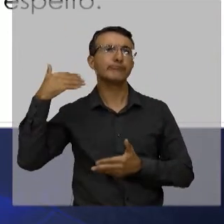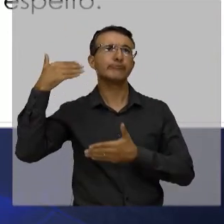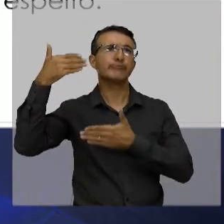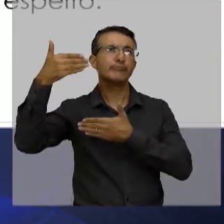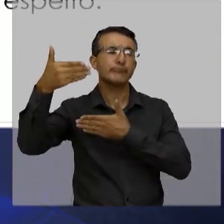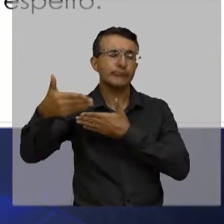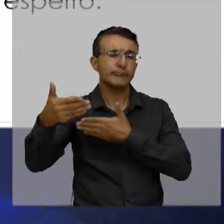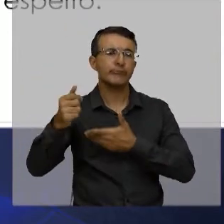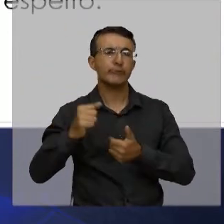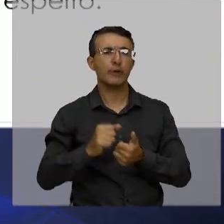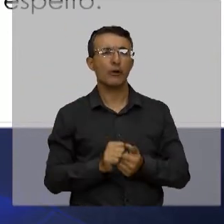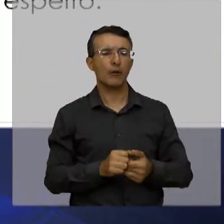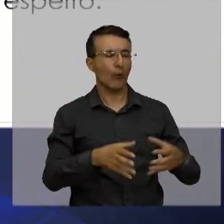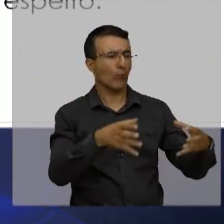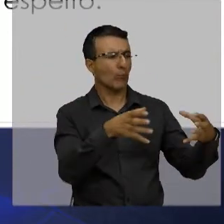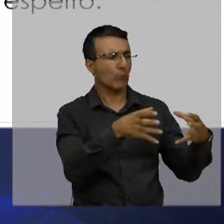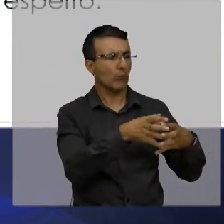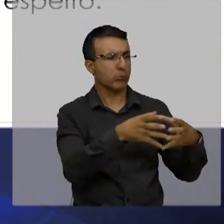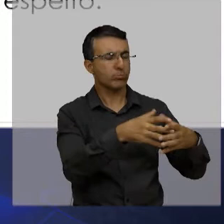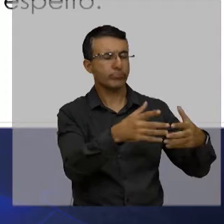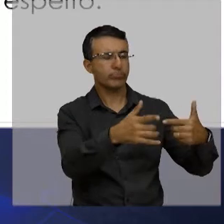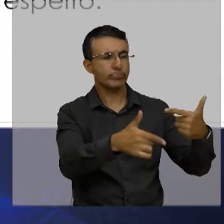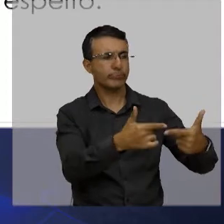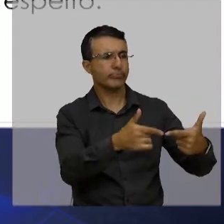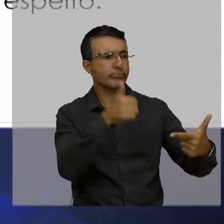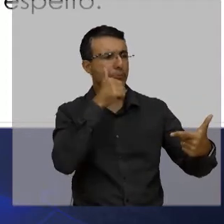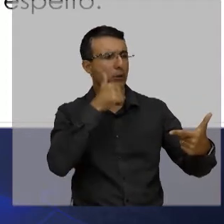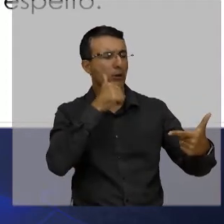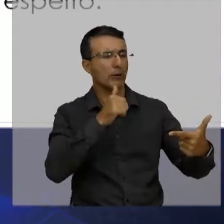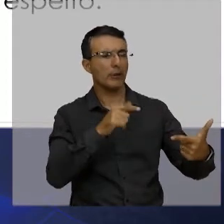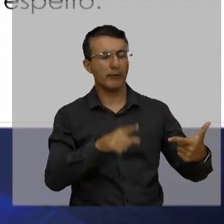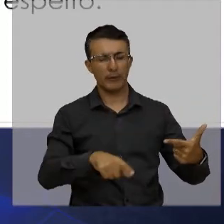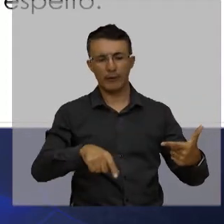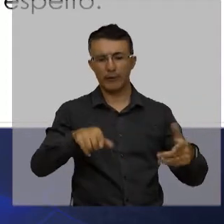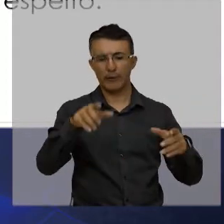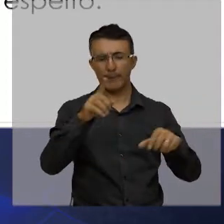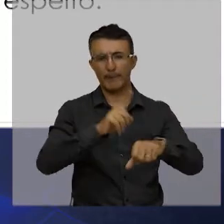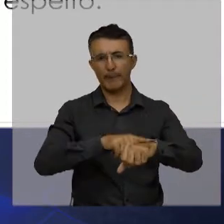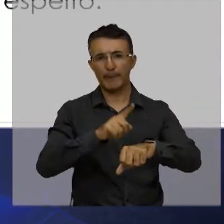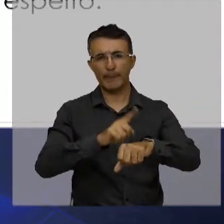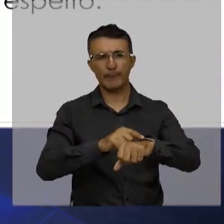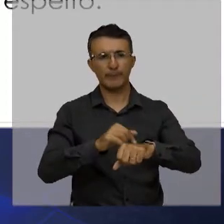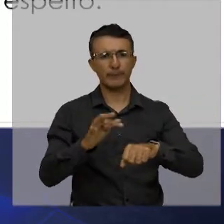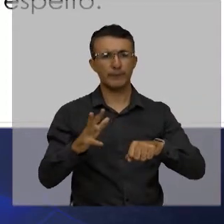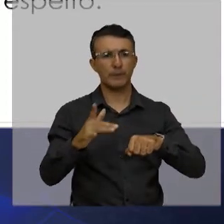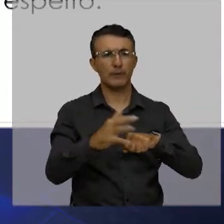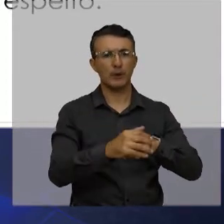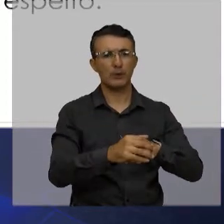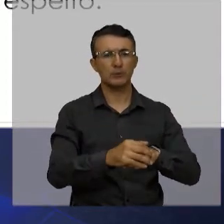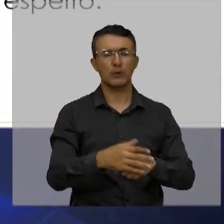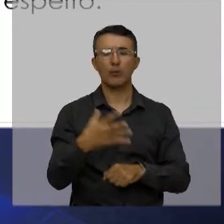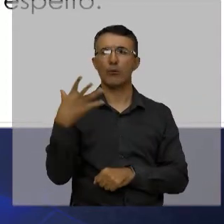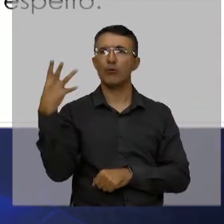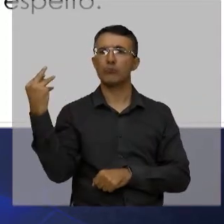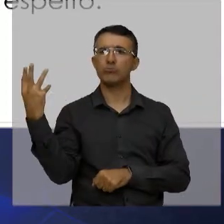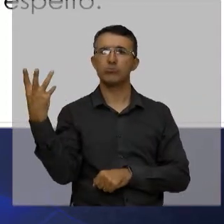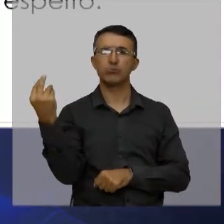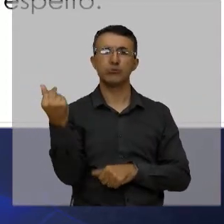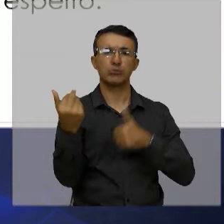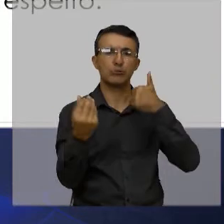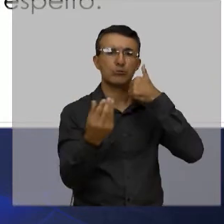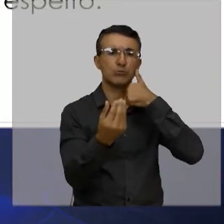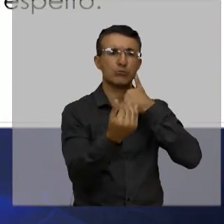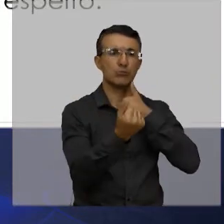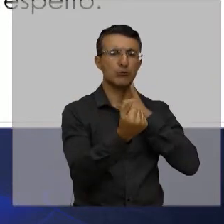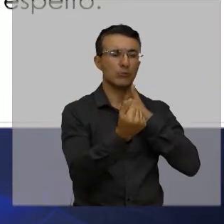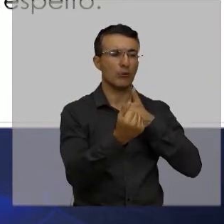não tem muito o que celebrar, especialmente nessa época de pandemia, quando muitas delas foram impedidas de